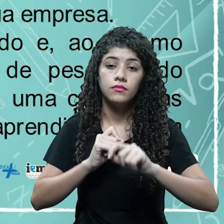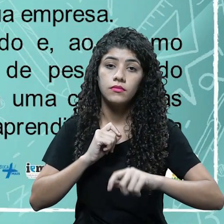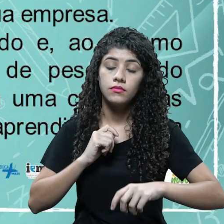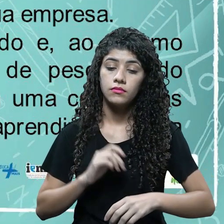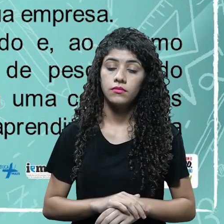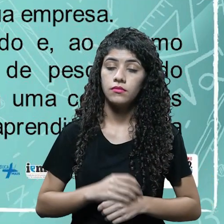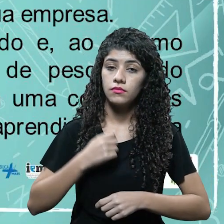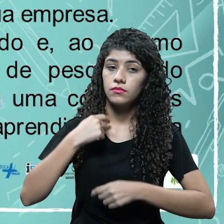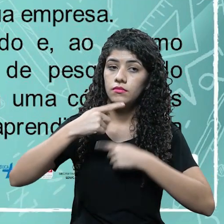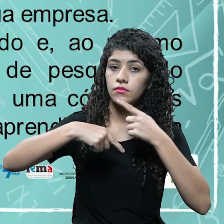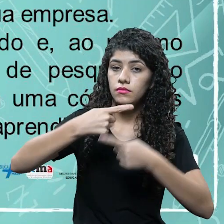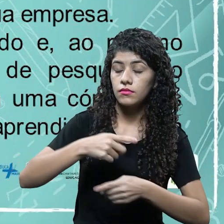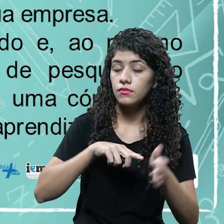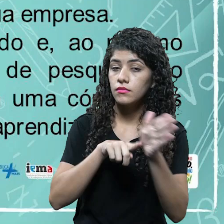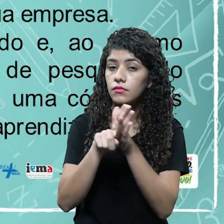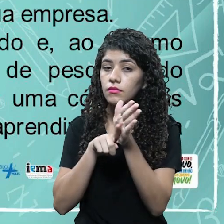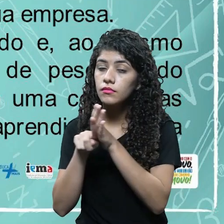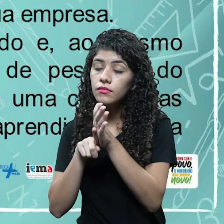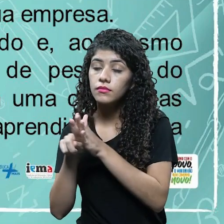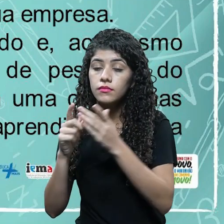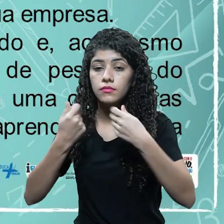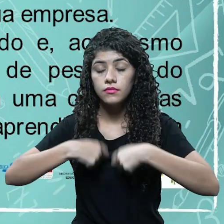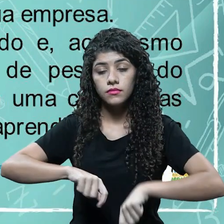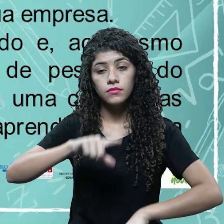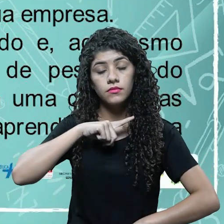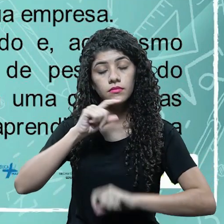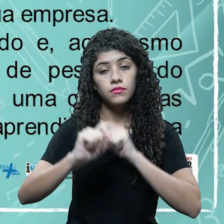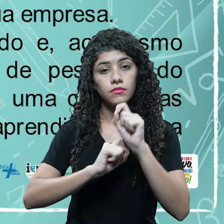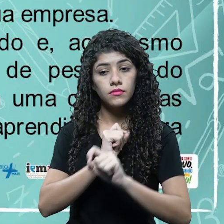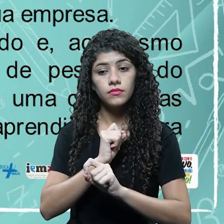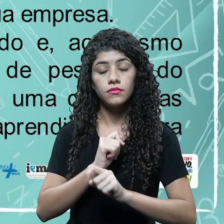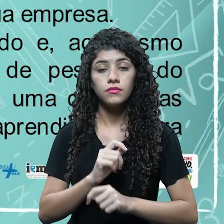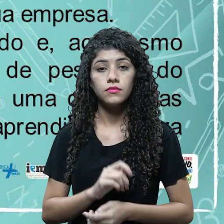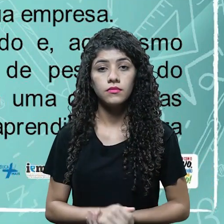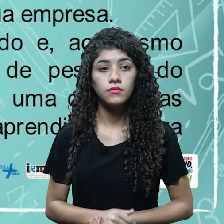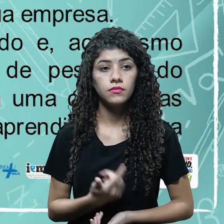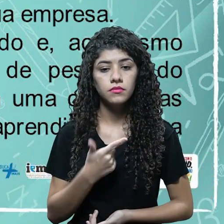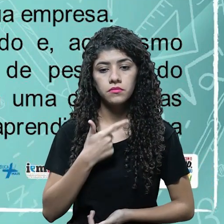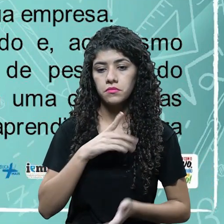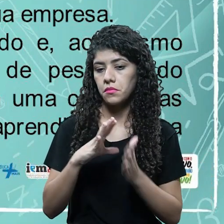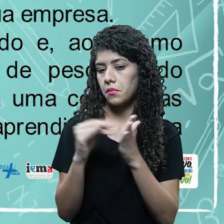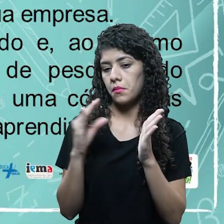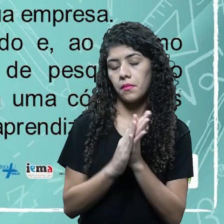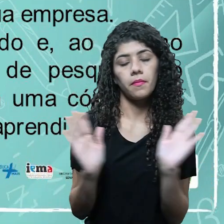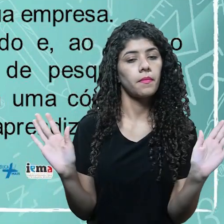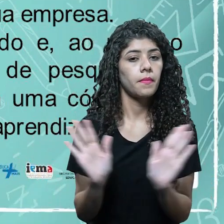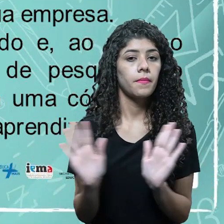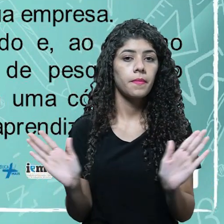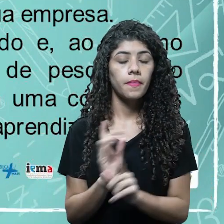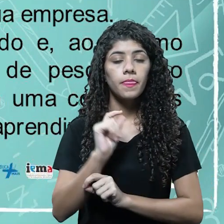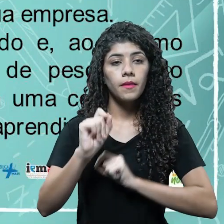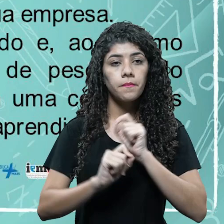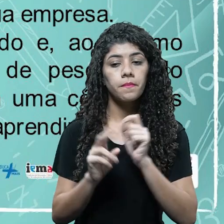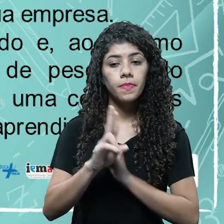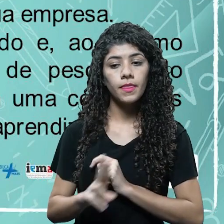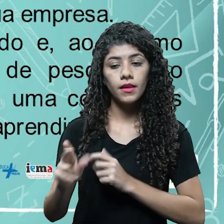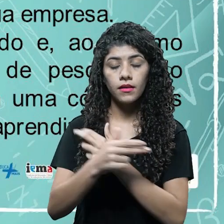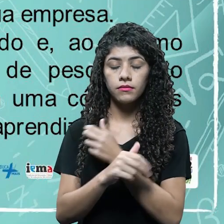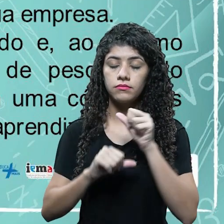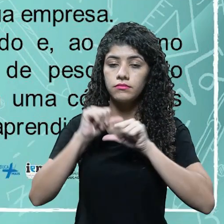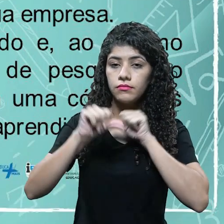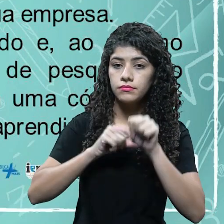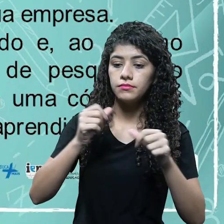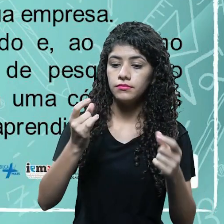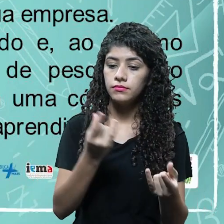do benchmarking deve ser contínuo. Não se traduz em uma cópia, mas sim em uma implementação de mudanças inspiradas